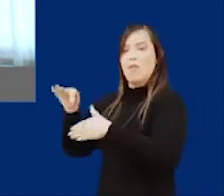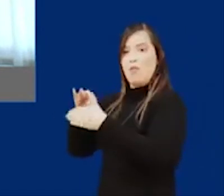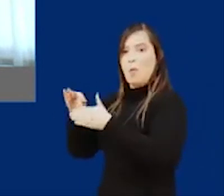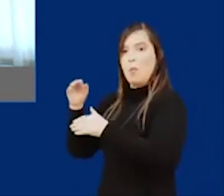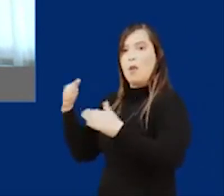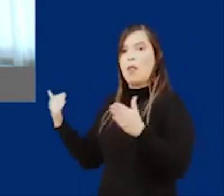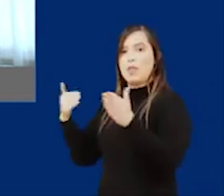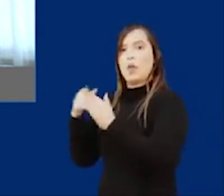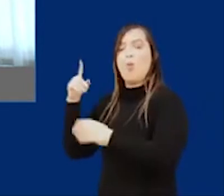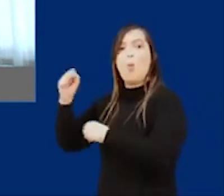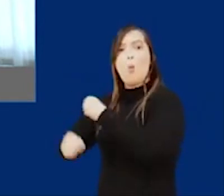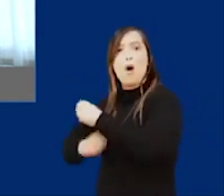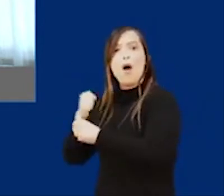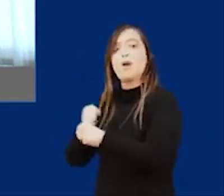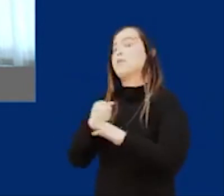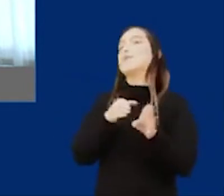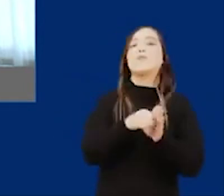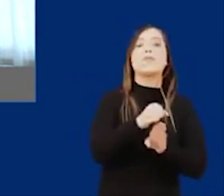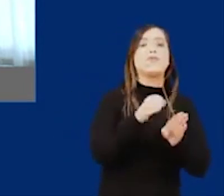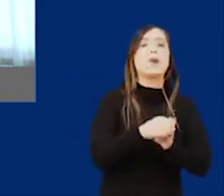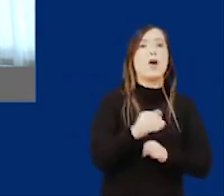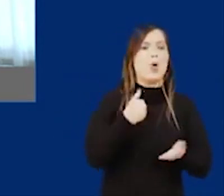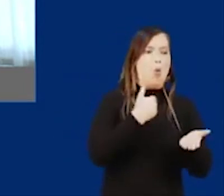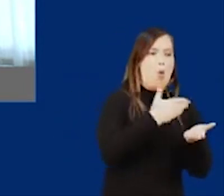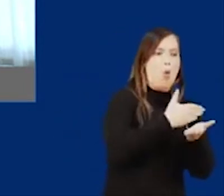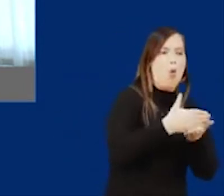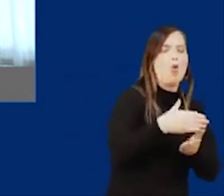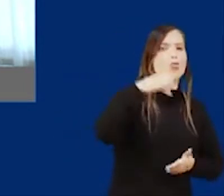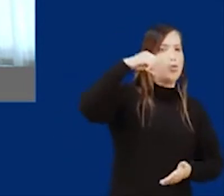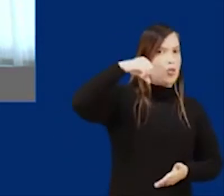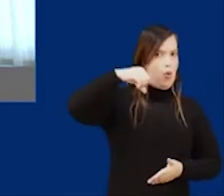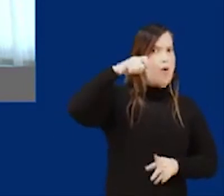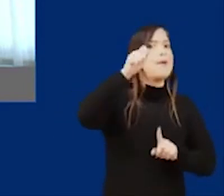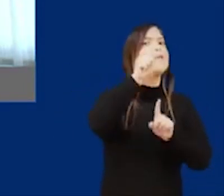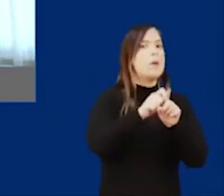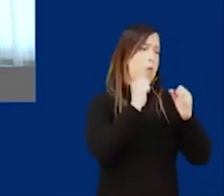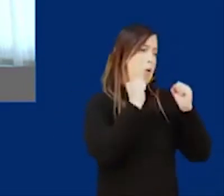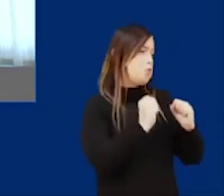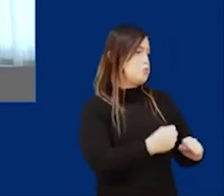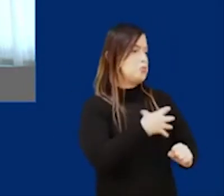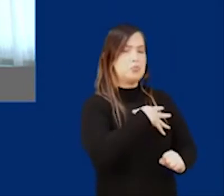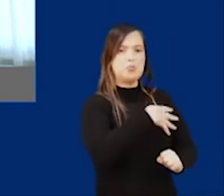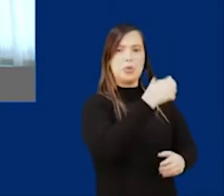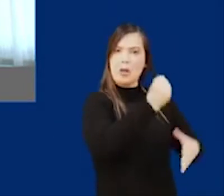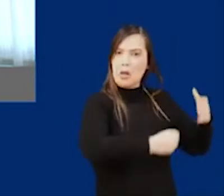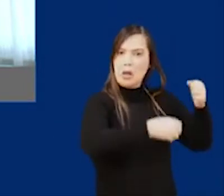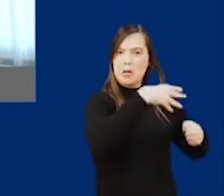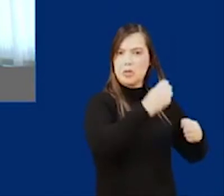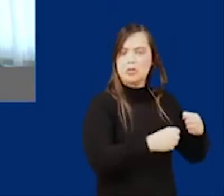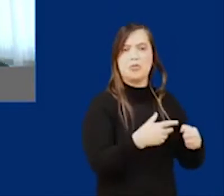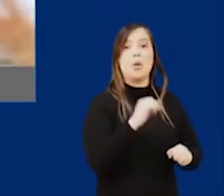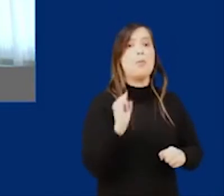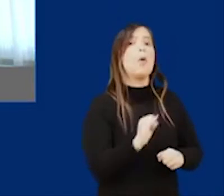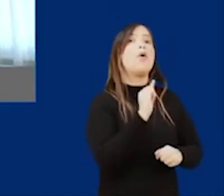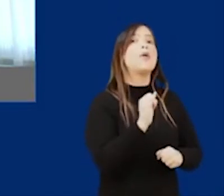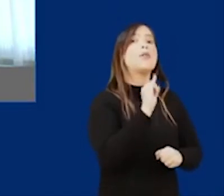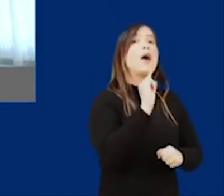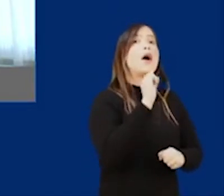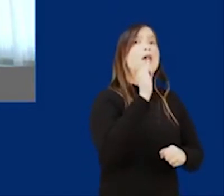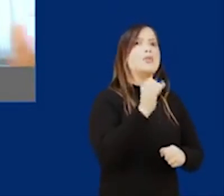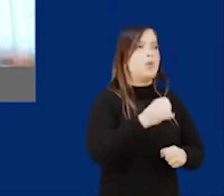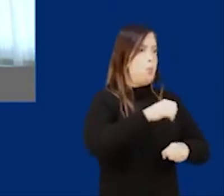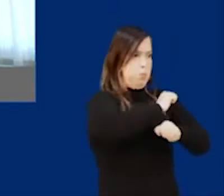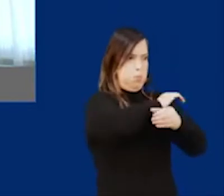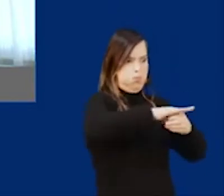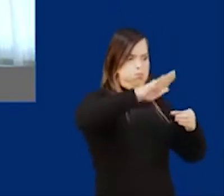dizendo não é isso. O guia diz, olha, a partir dos 9 meses, dá para dar leite. Né? O que é importante é não ser um volume enorme de